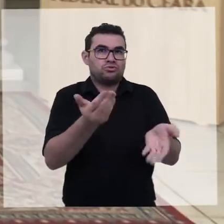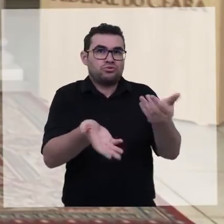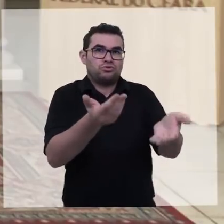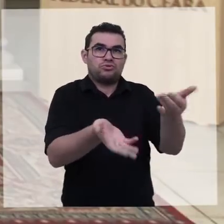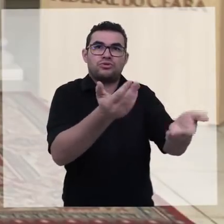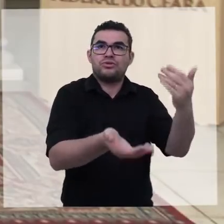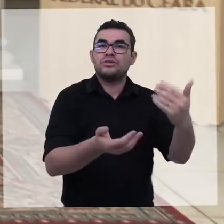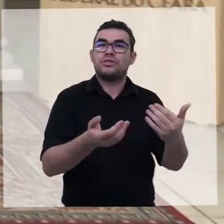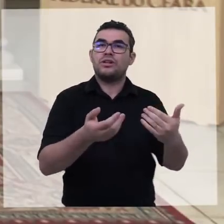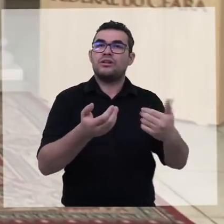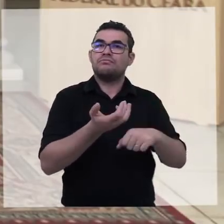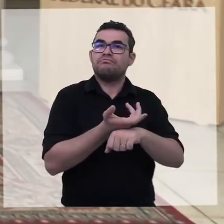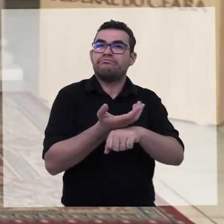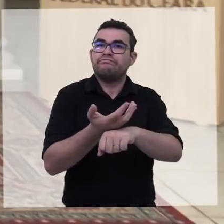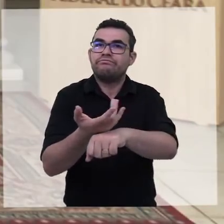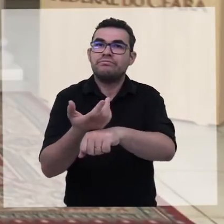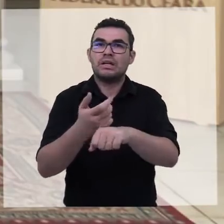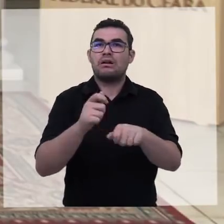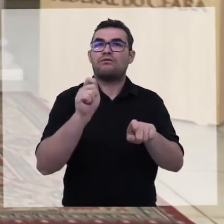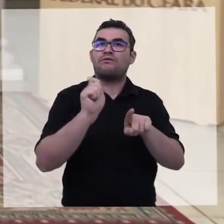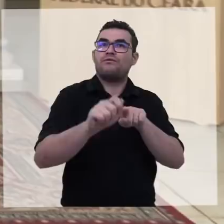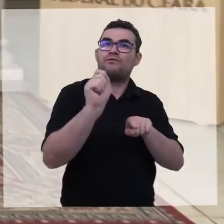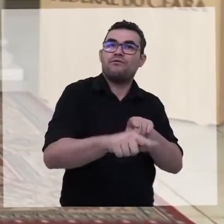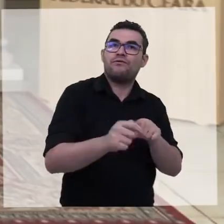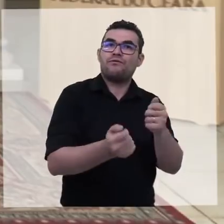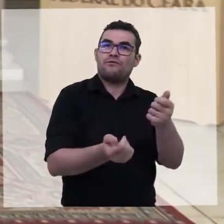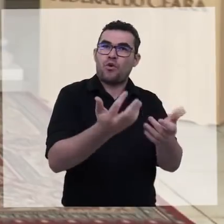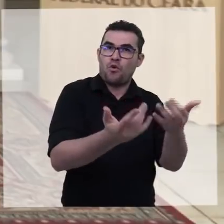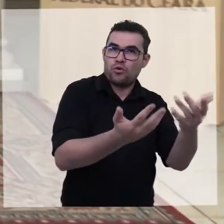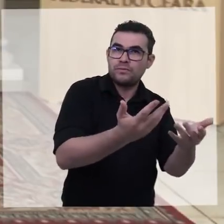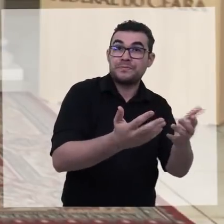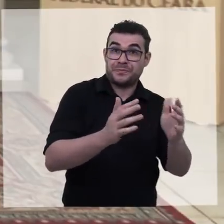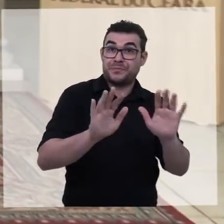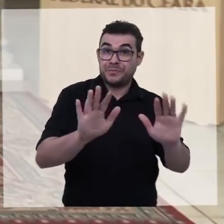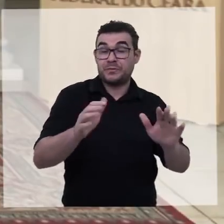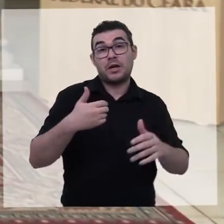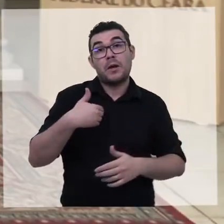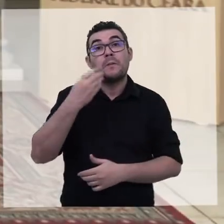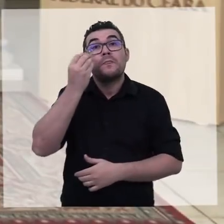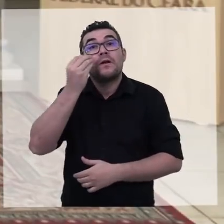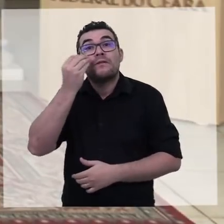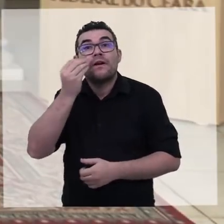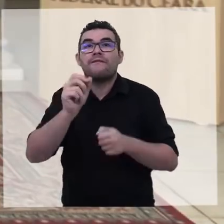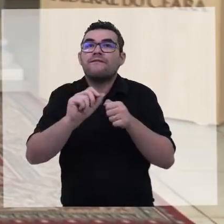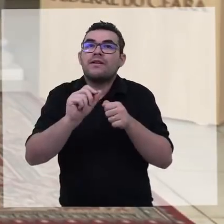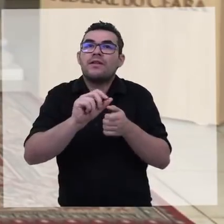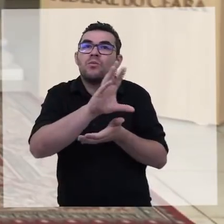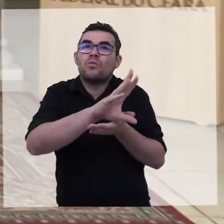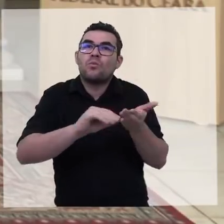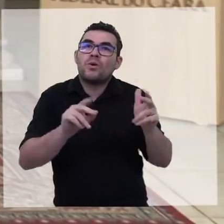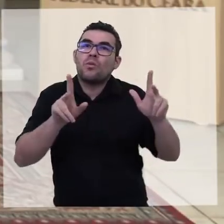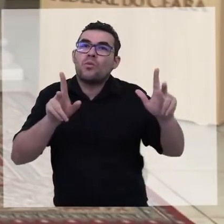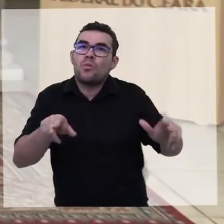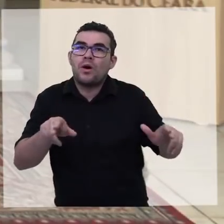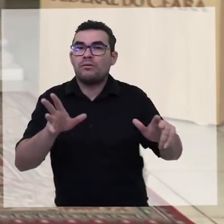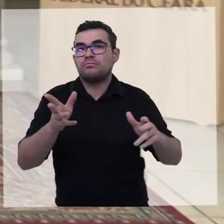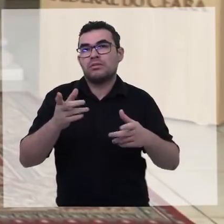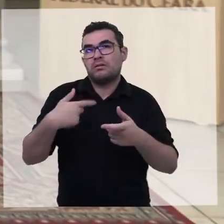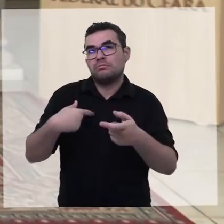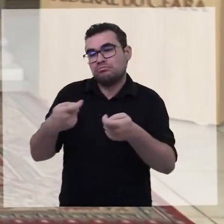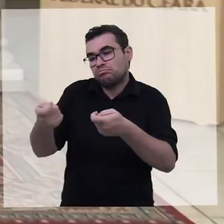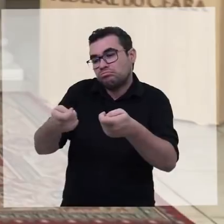faz. Então, eu queria simular o que era que ocorrer aplicando aquele manejo que o homem fazia